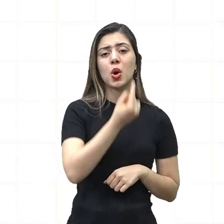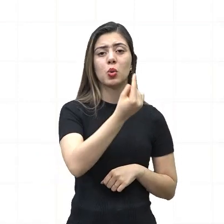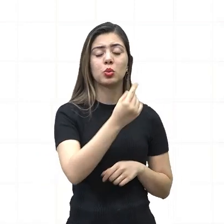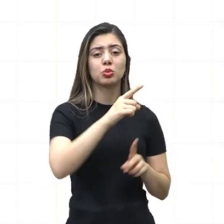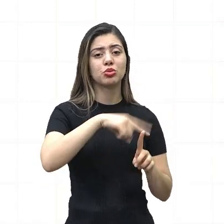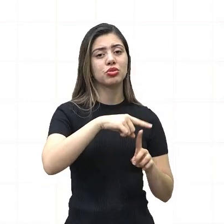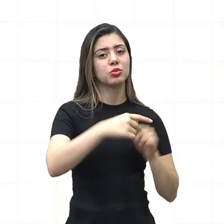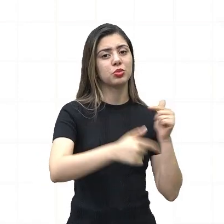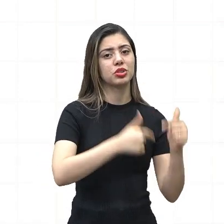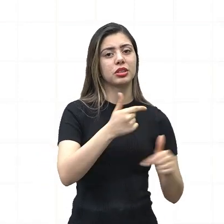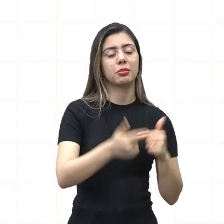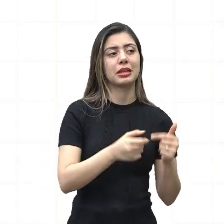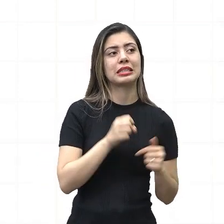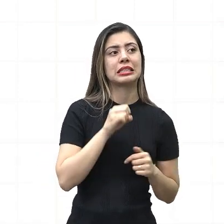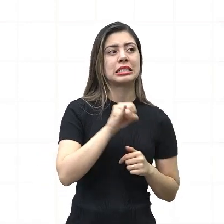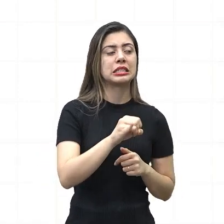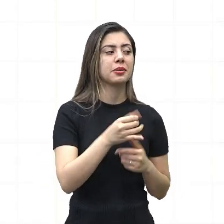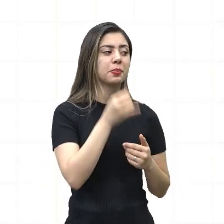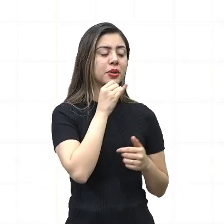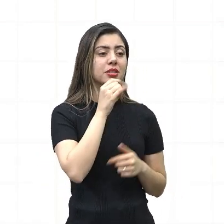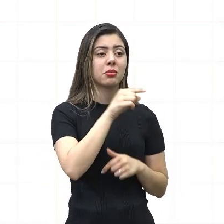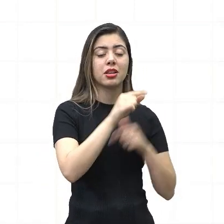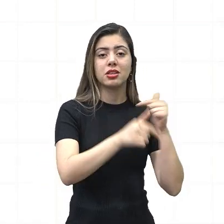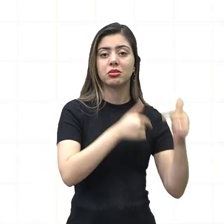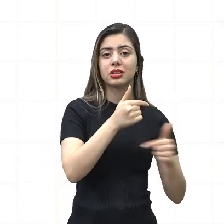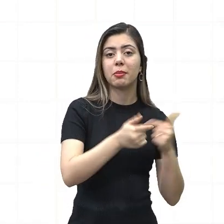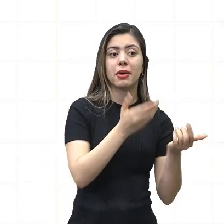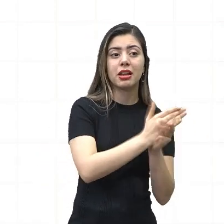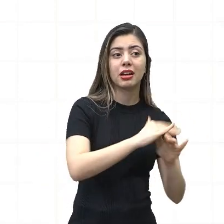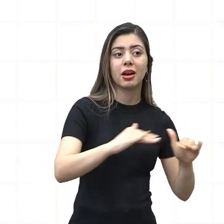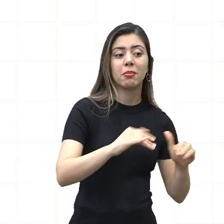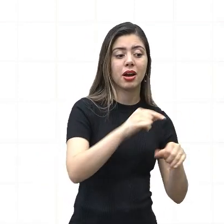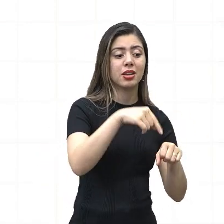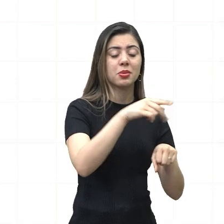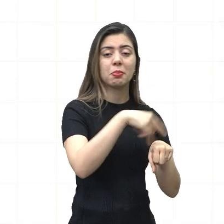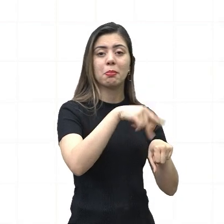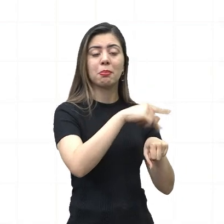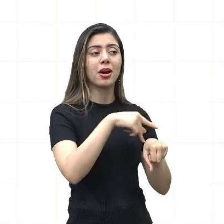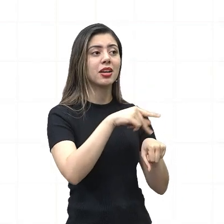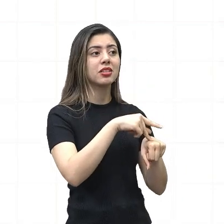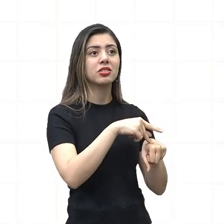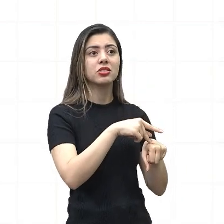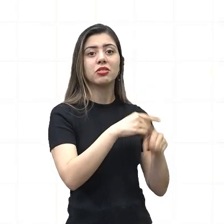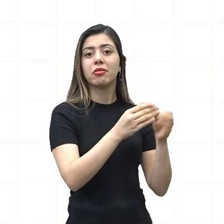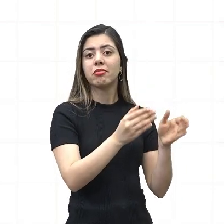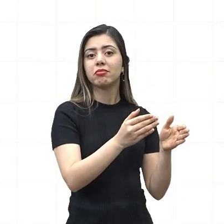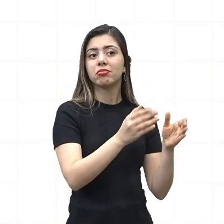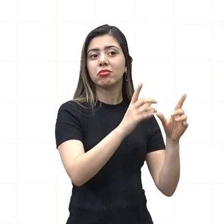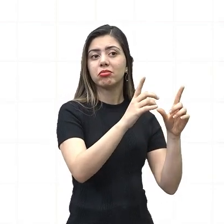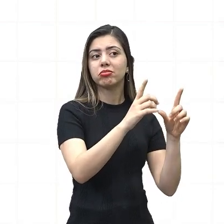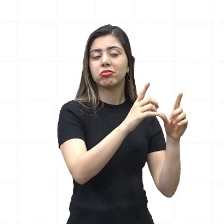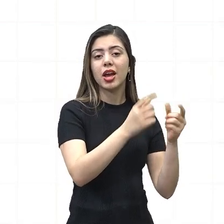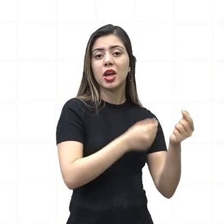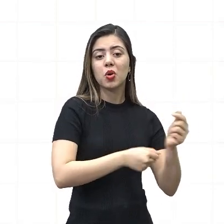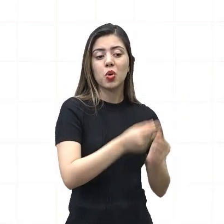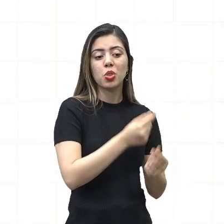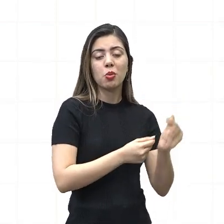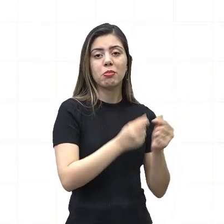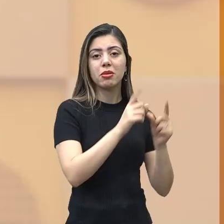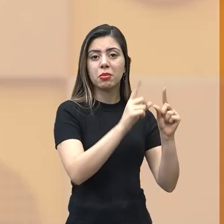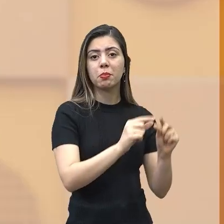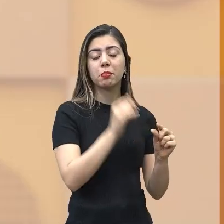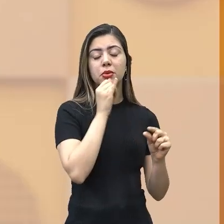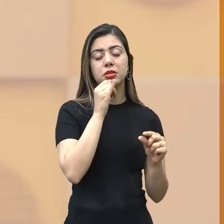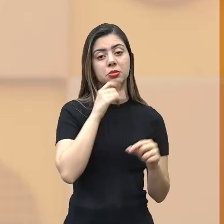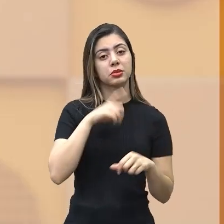né? Se alguma coisa acontecer com aquela fonte de riqueza, aquele país quebra. Tem país que é totalmente dependente do petróleo,